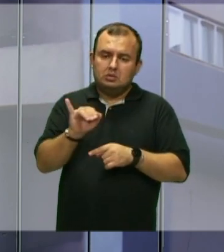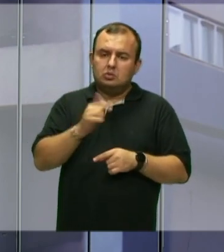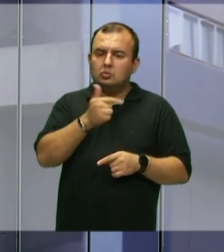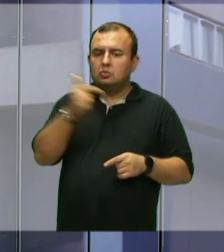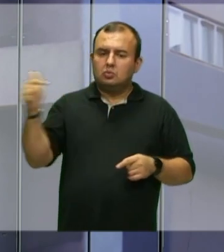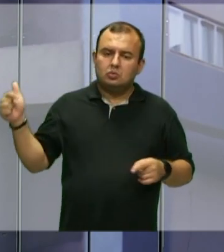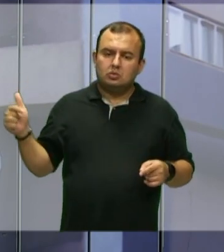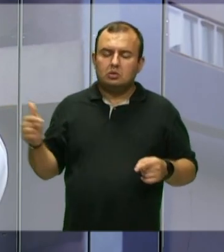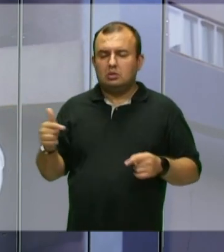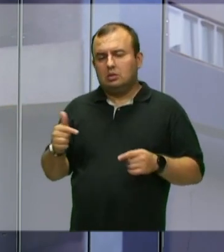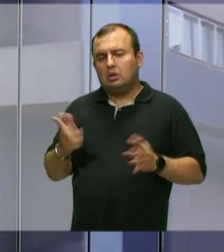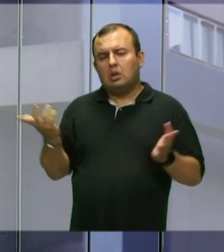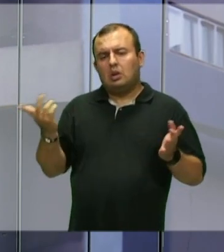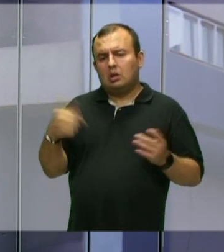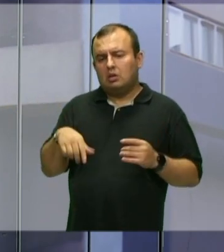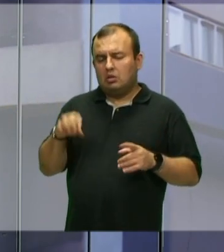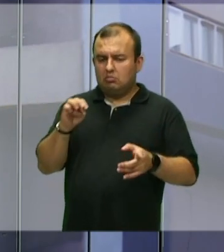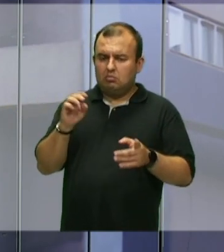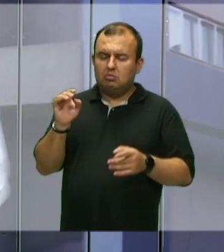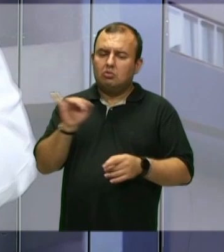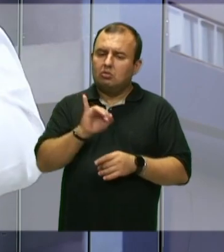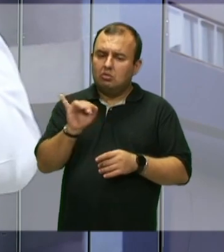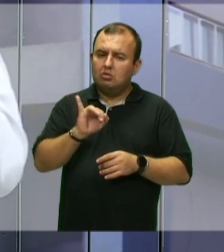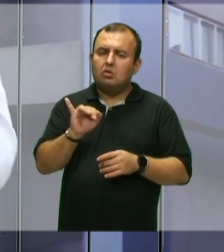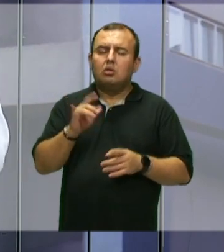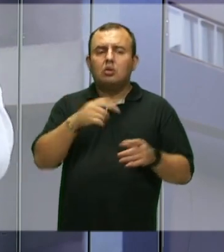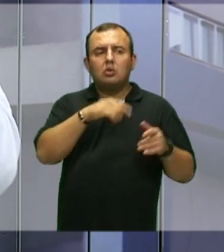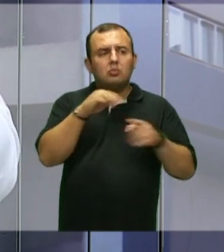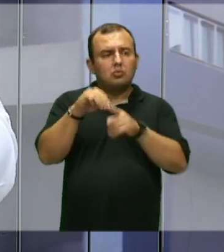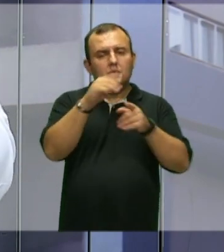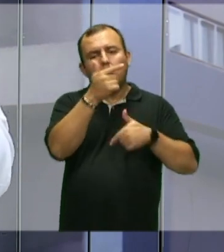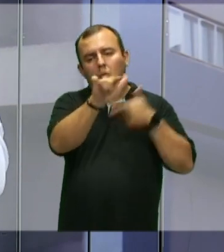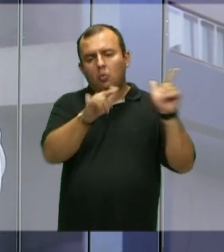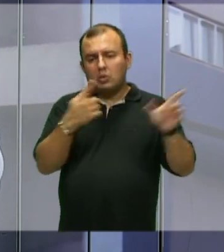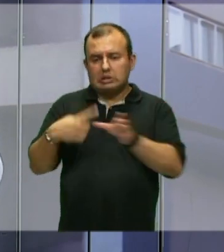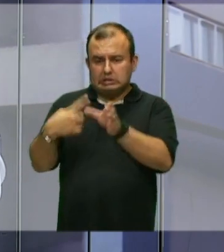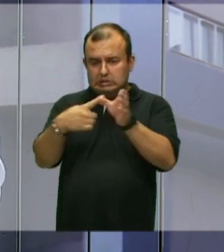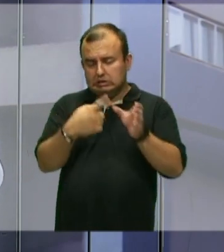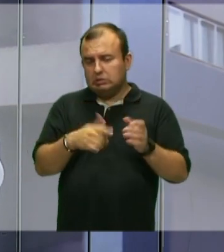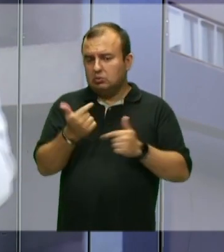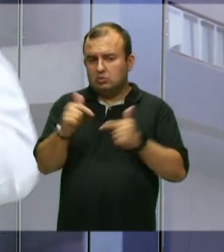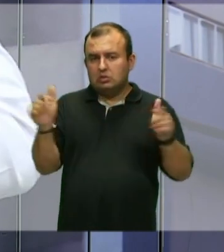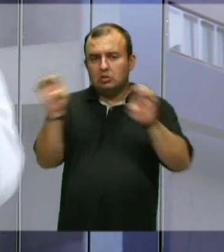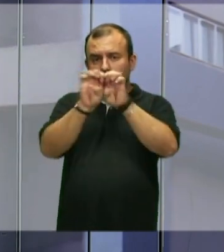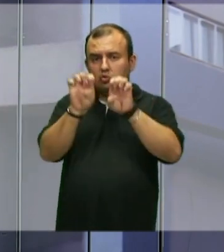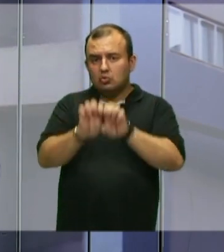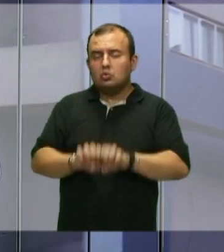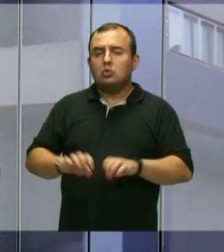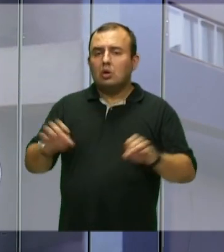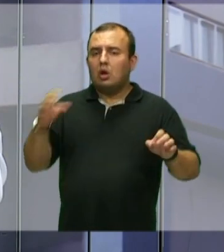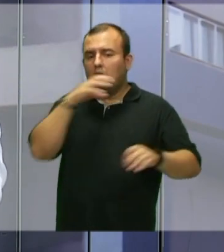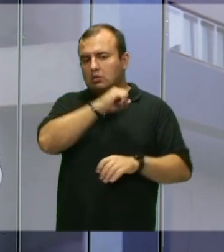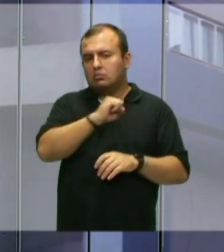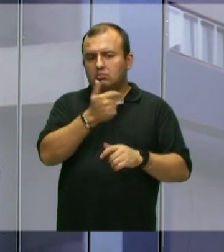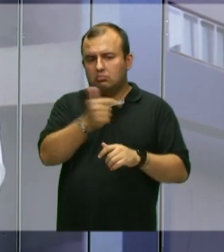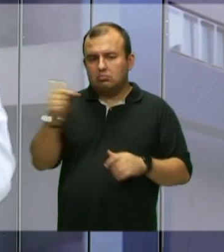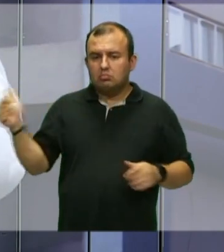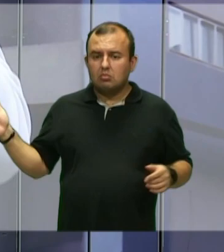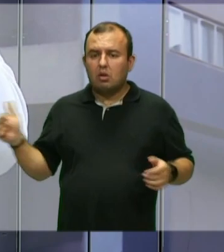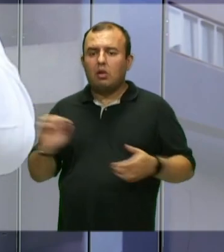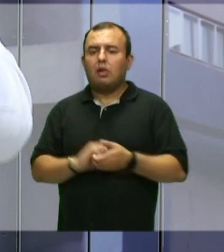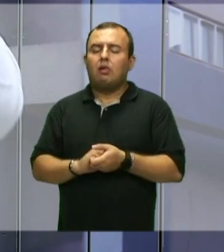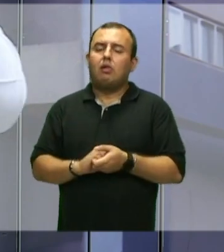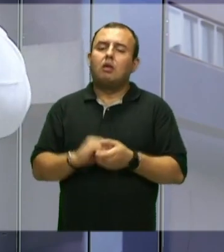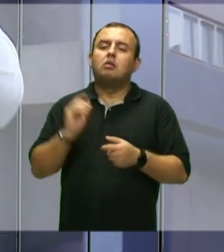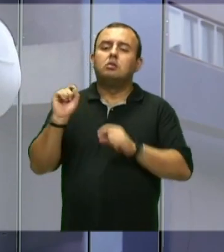outros municípios aqui da nossa região também não disponibiliza dessa estrutura imediata para resolver esse problema. Então, é